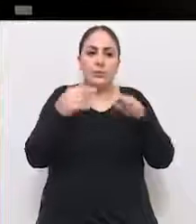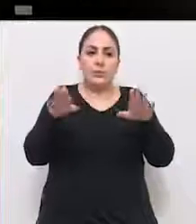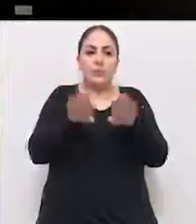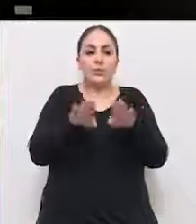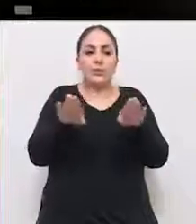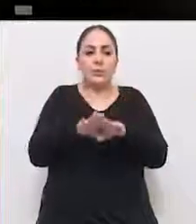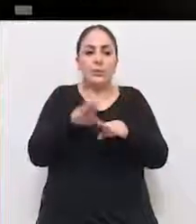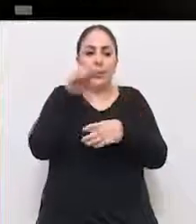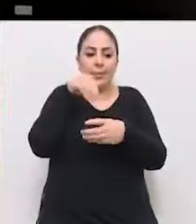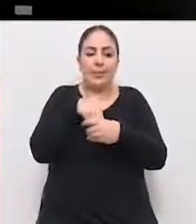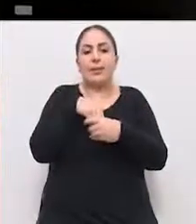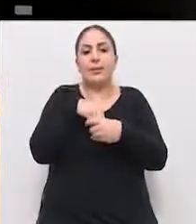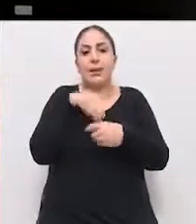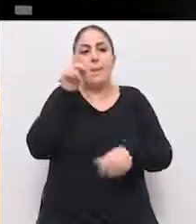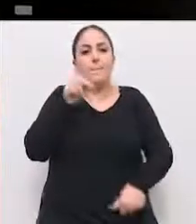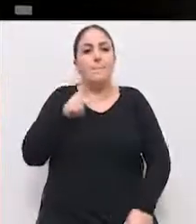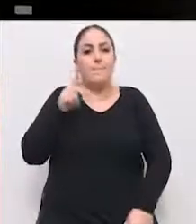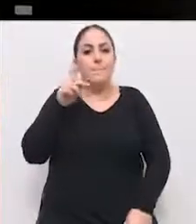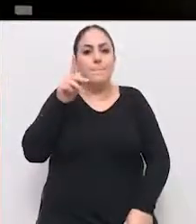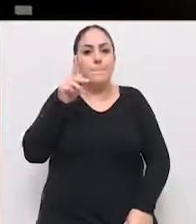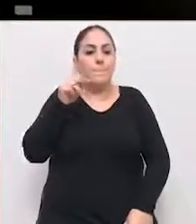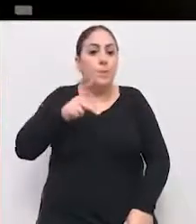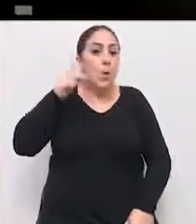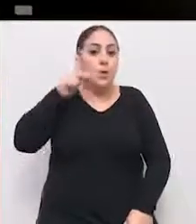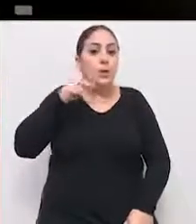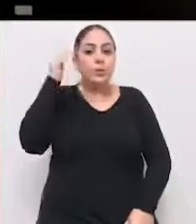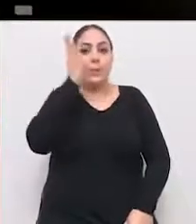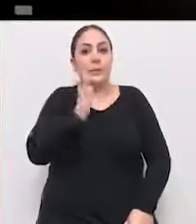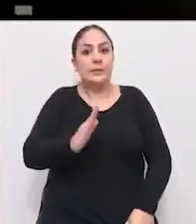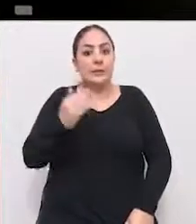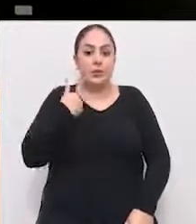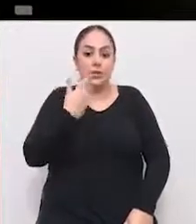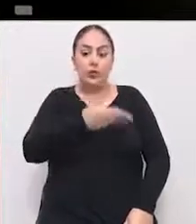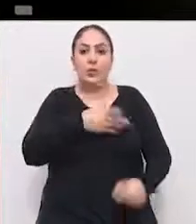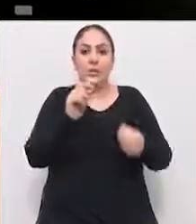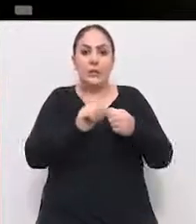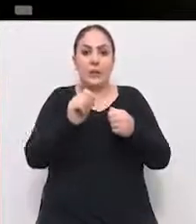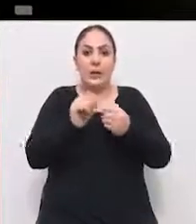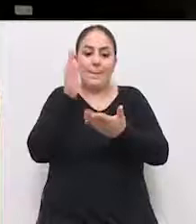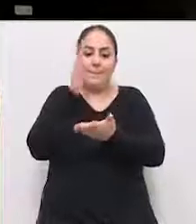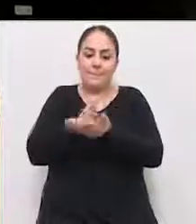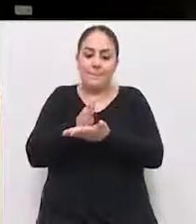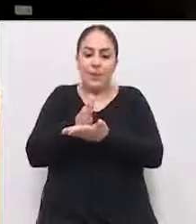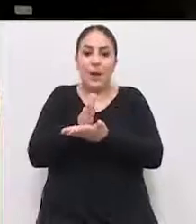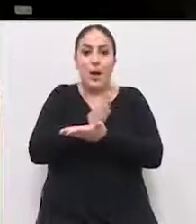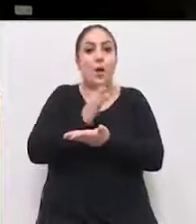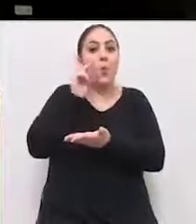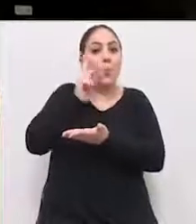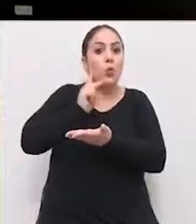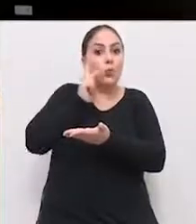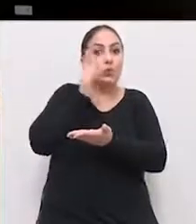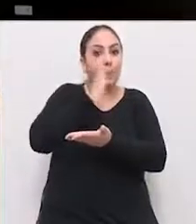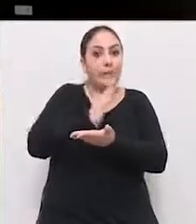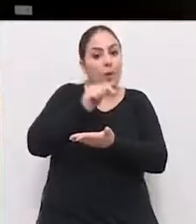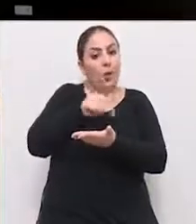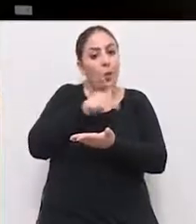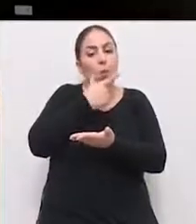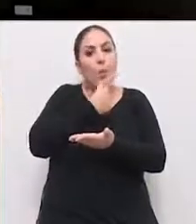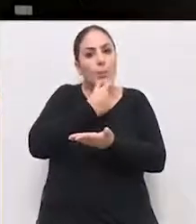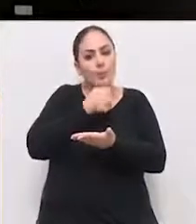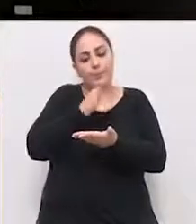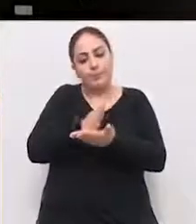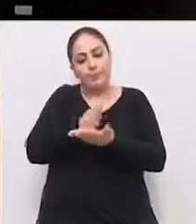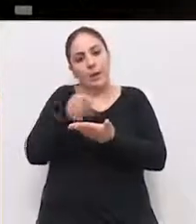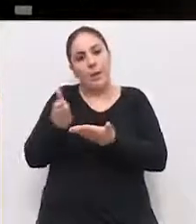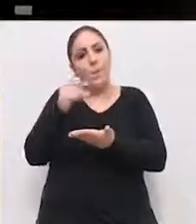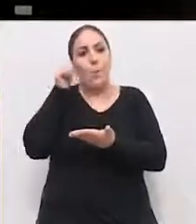da paridade para dentro da política brasileira. Fazermos com que metade dos políticos brasileiros sejam